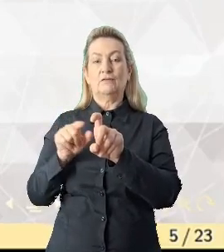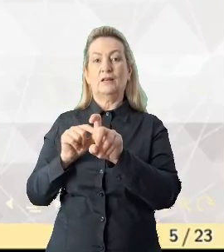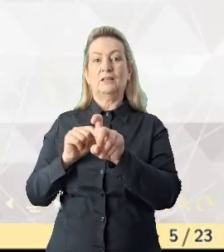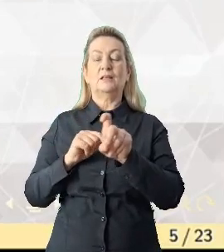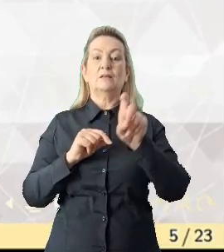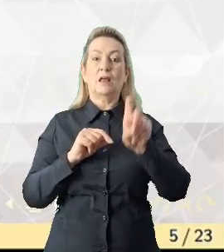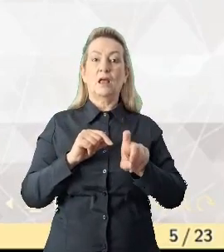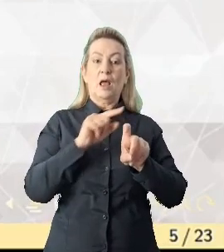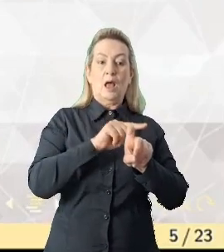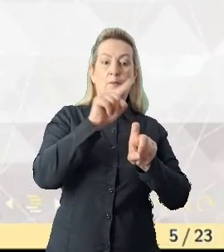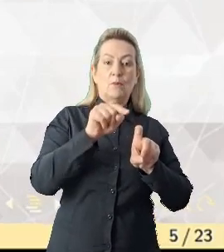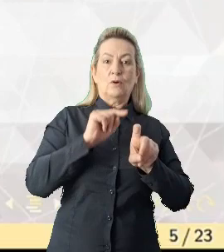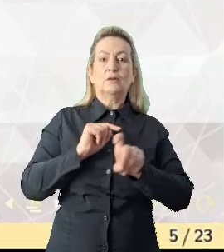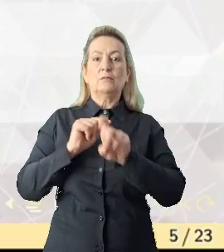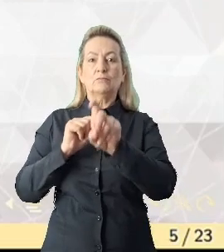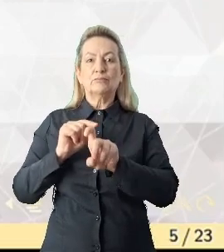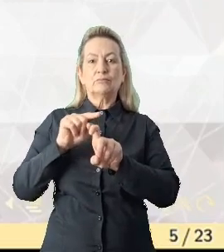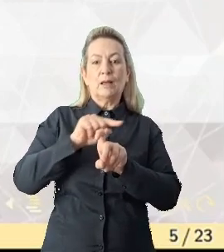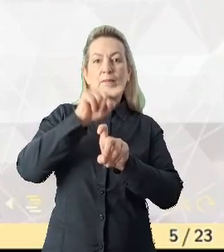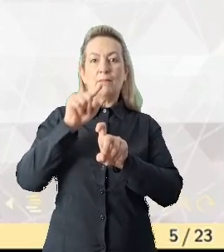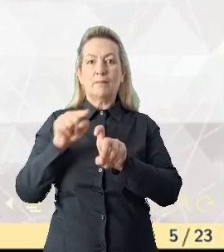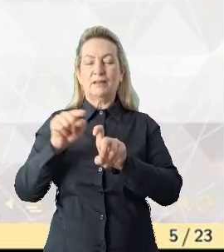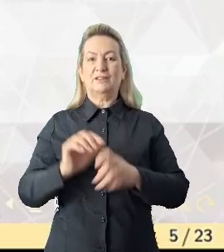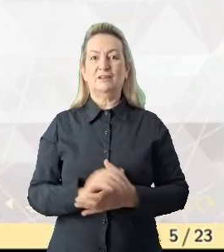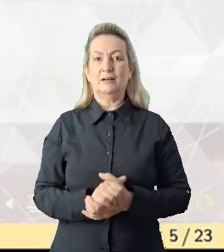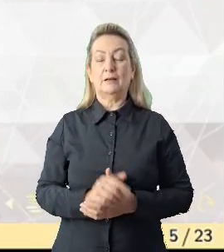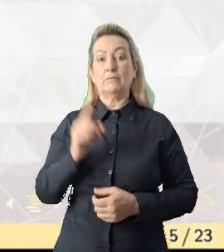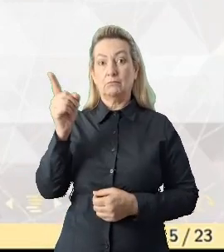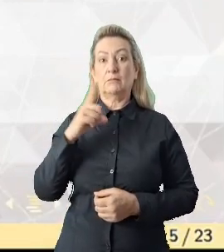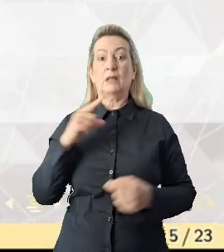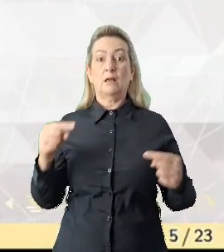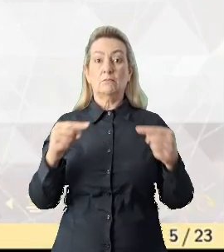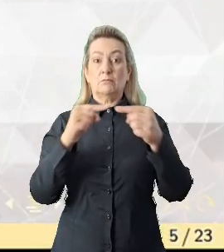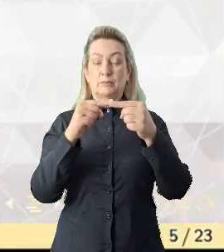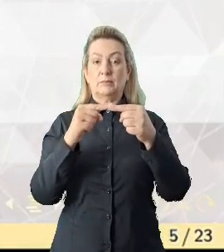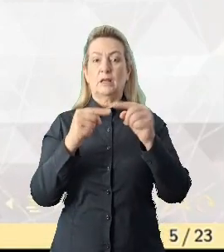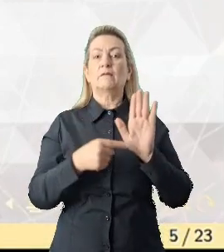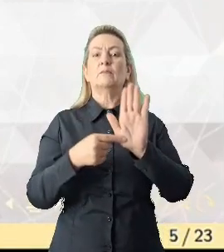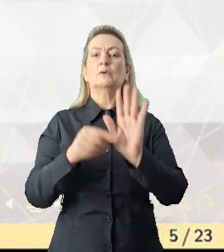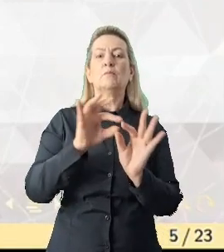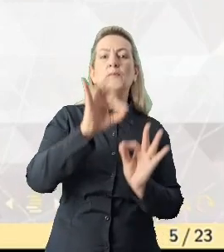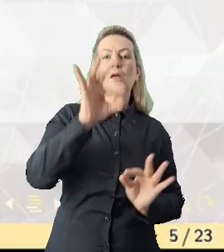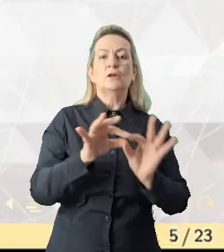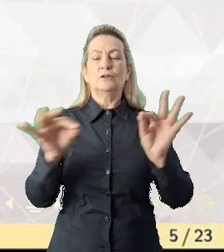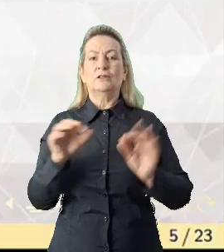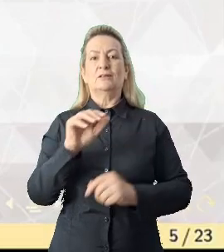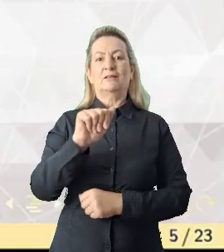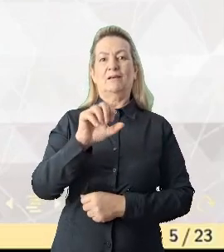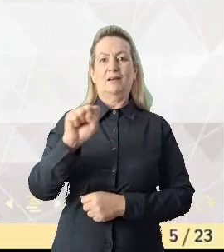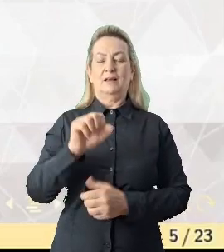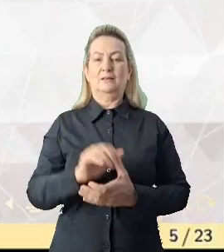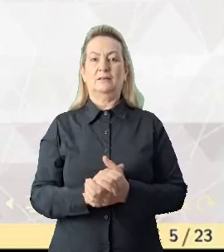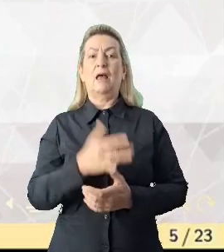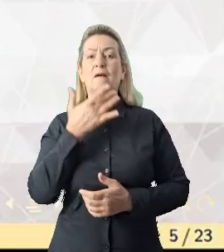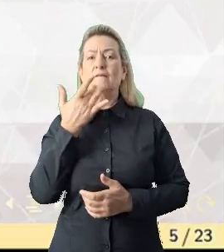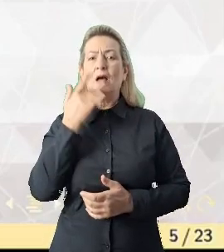e a moda e a média e a mediana. Então essas três medidas têm uma relação entre elas que vai